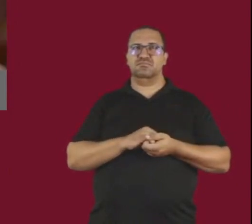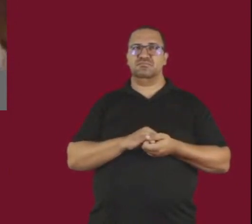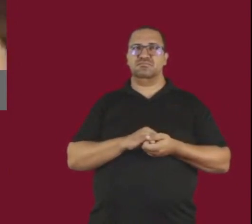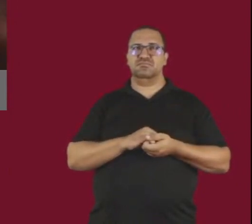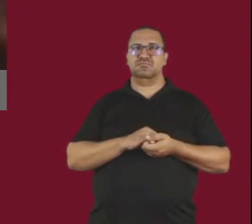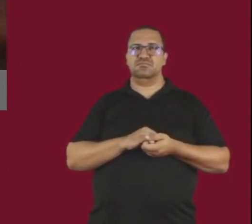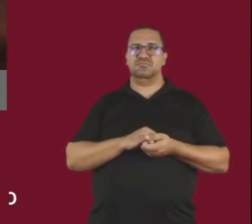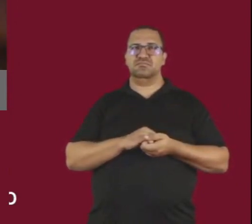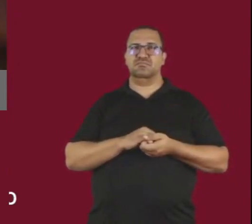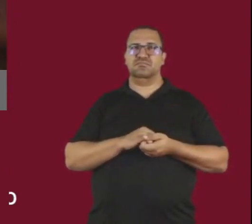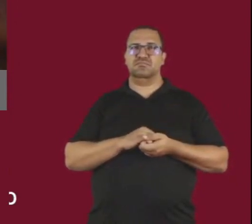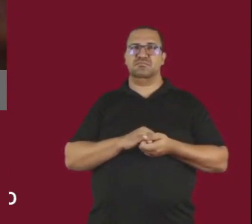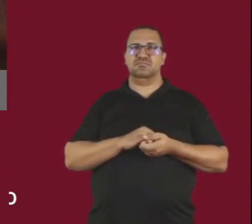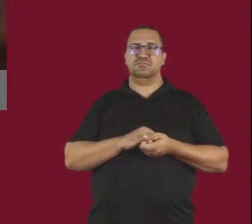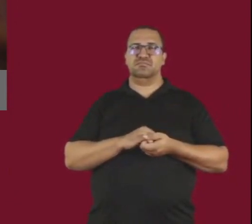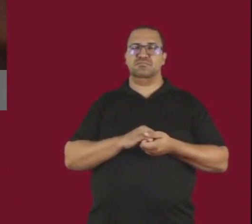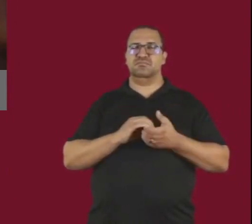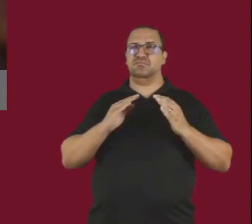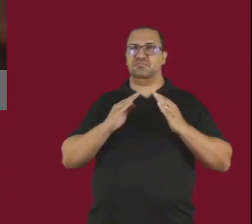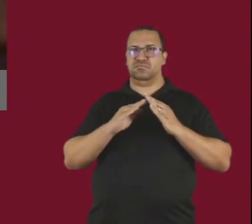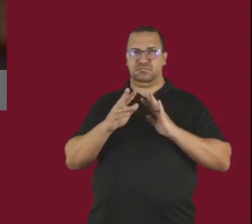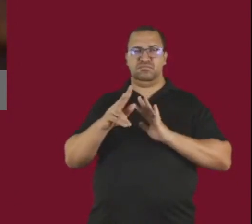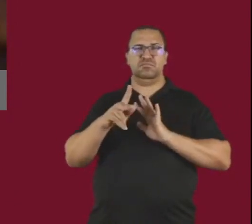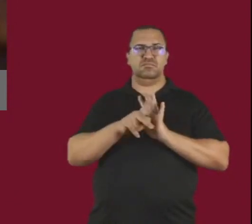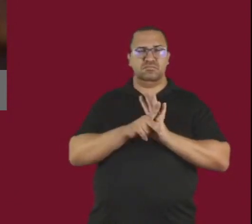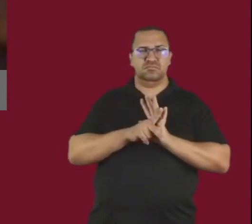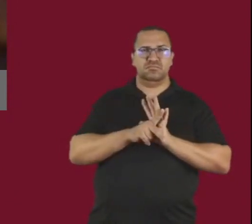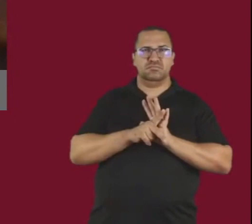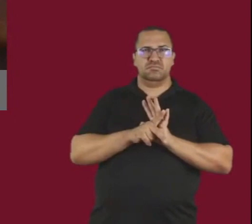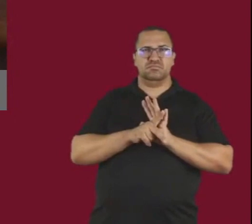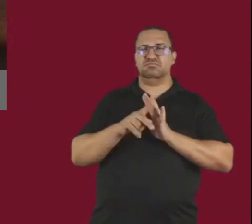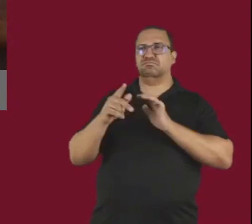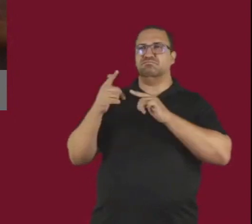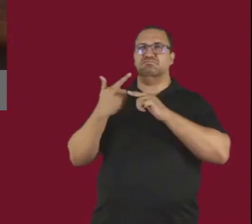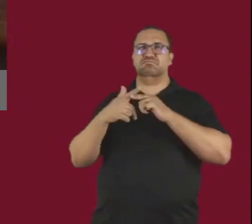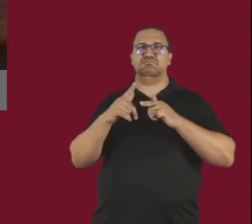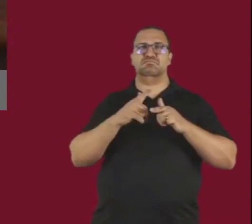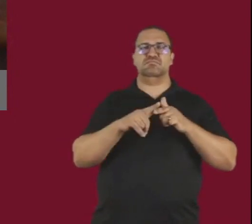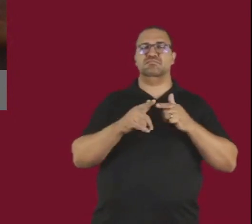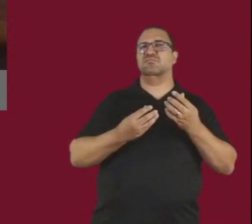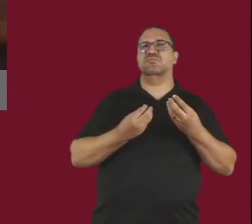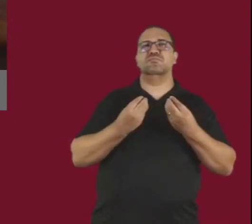como é que a gente não está o tempo todo se movendo,